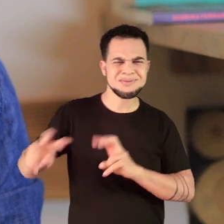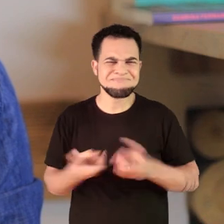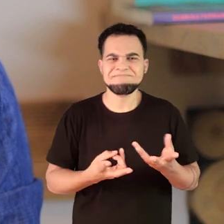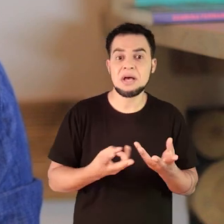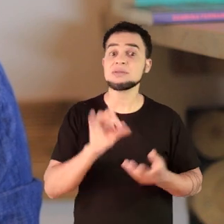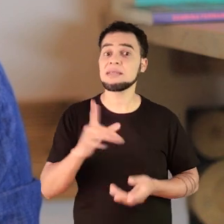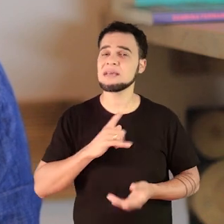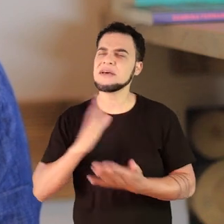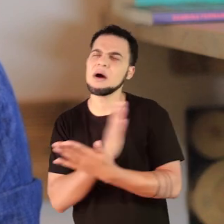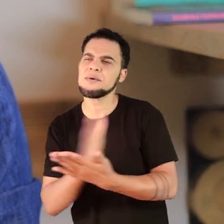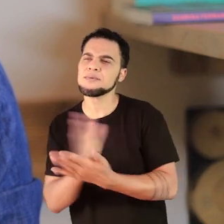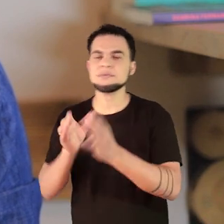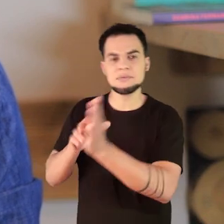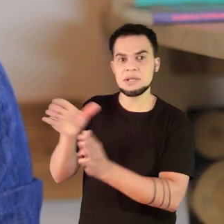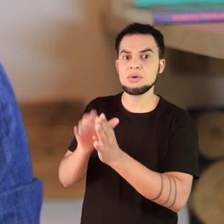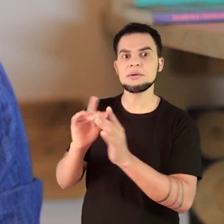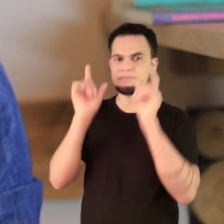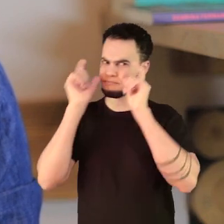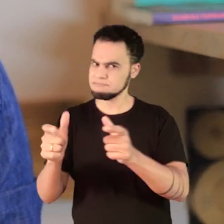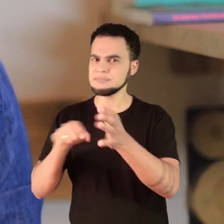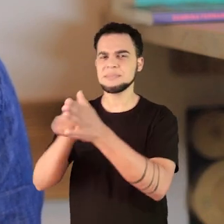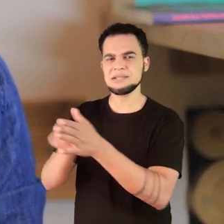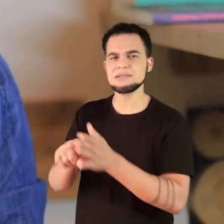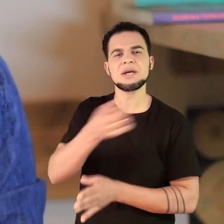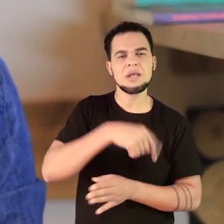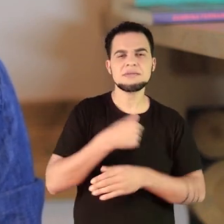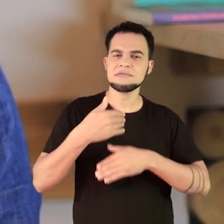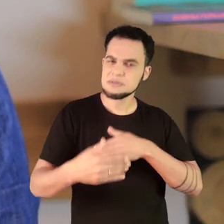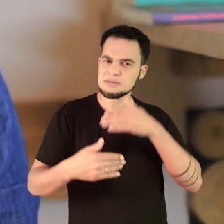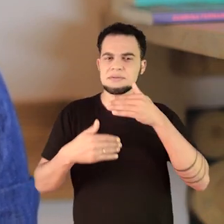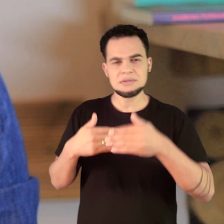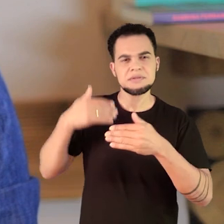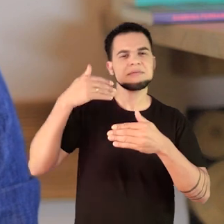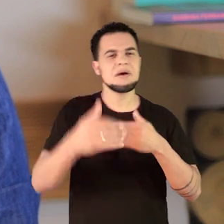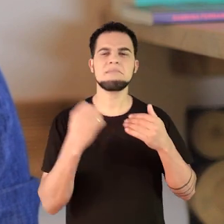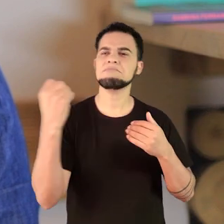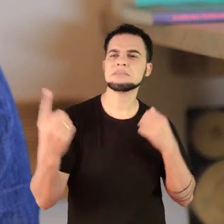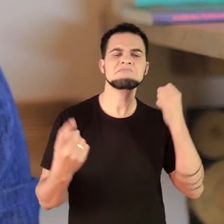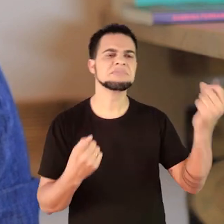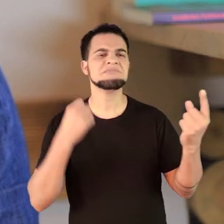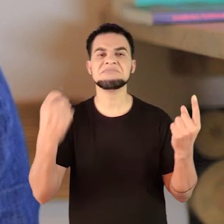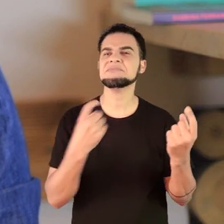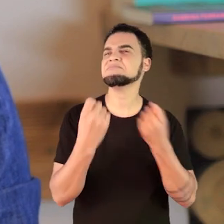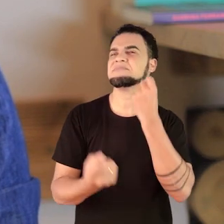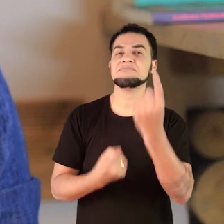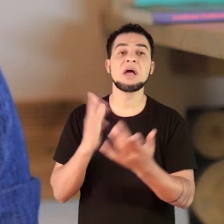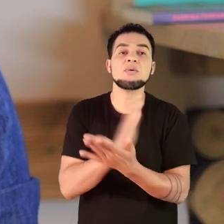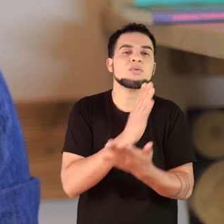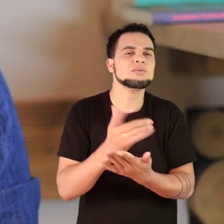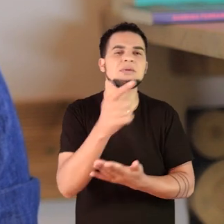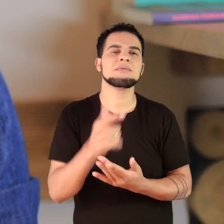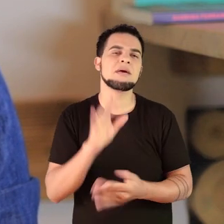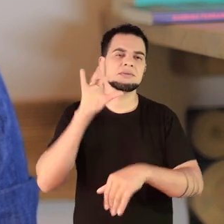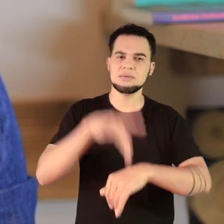tem orientador que se importa com a pesquisa do orientando. E assim vamos, de exceção em exceção. Contamos nos dedos quem não está